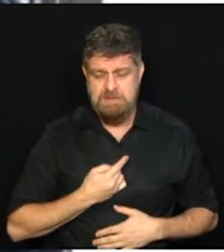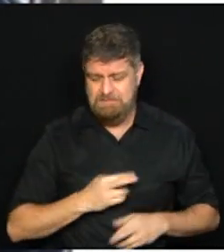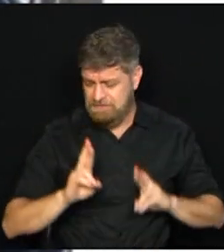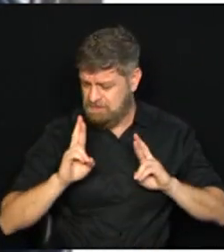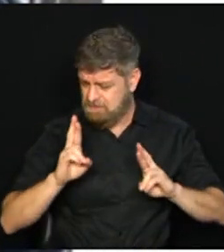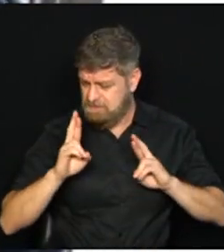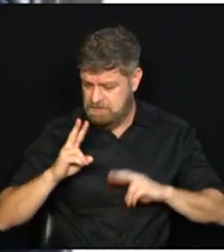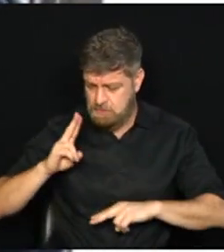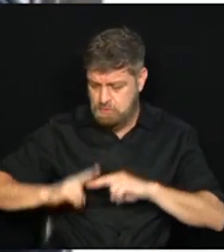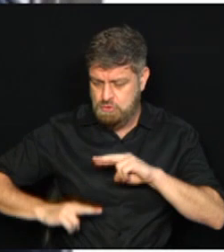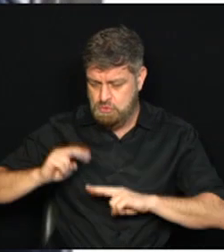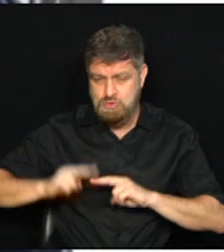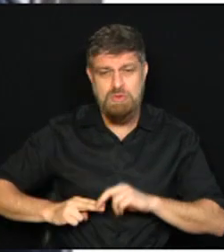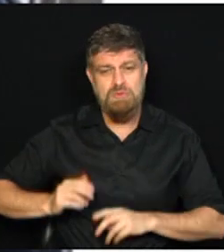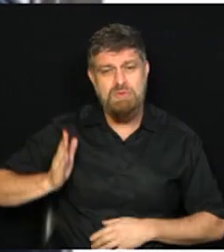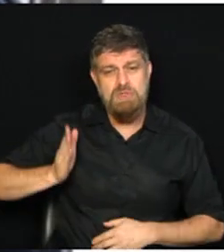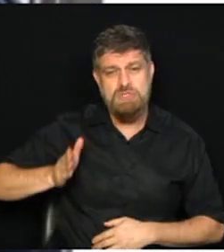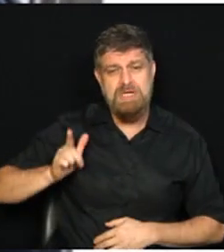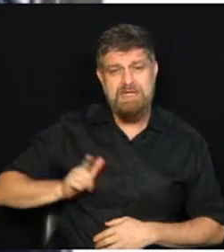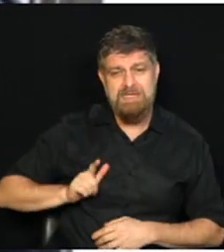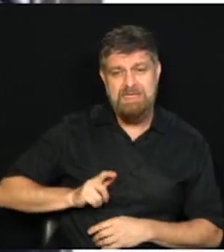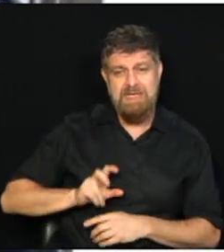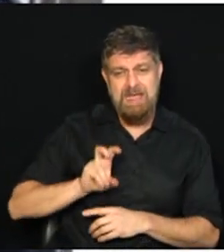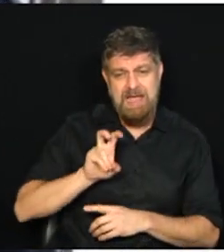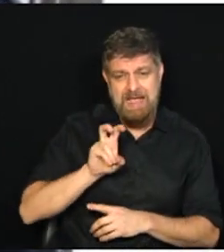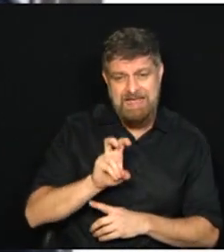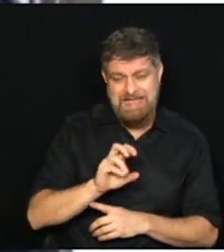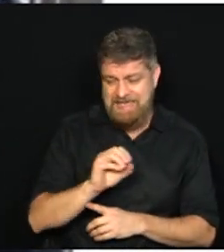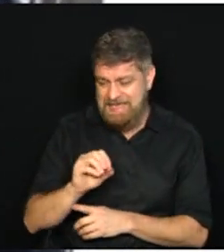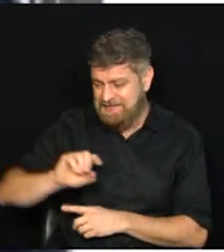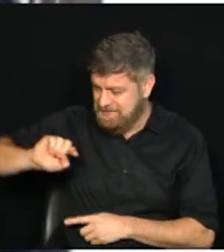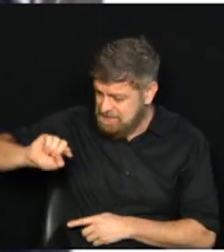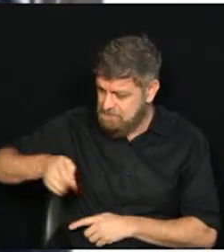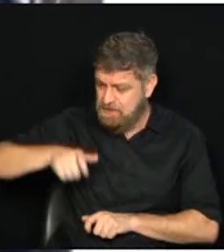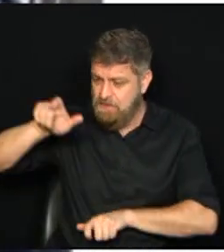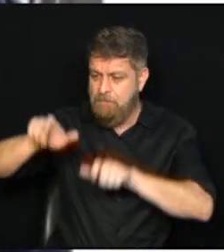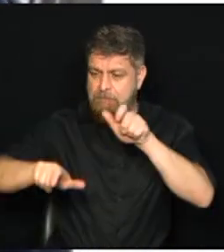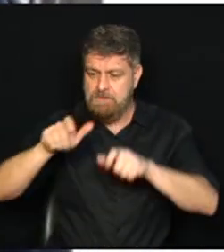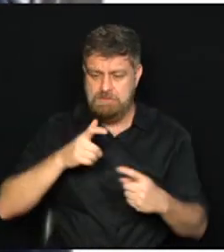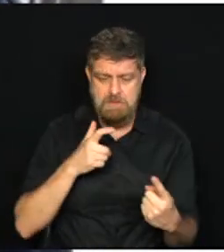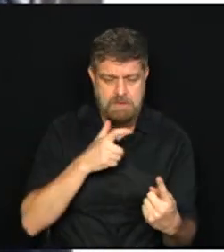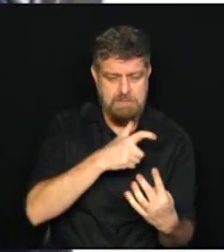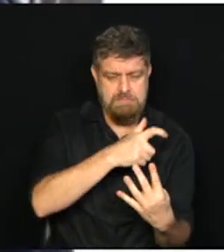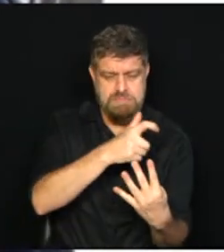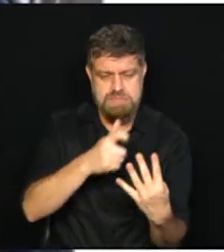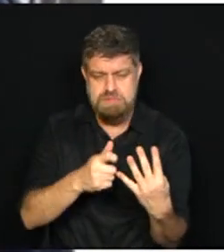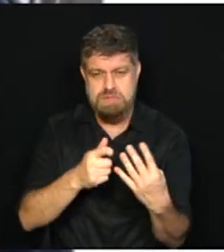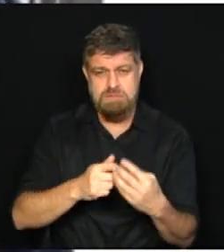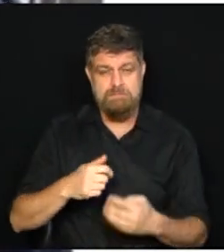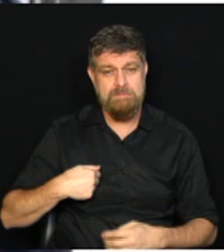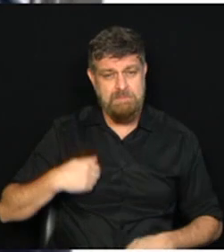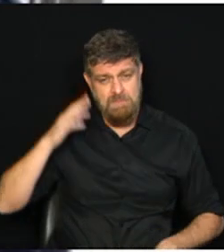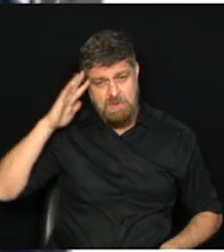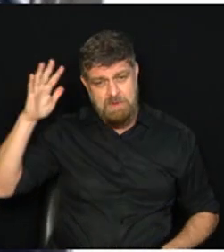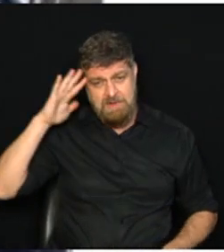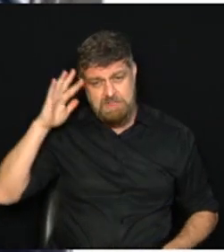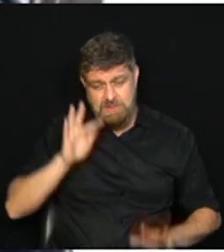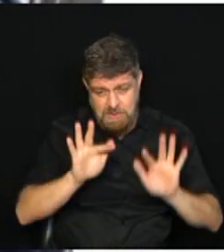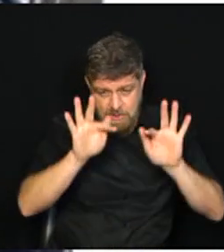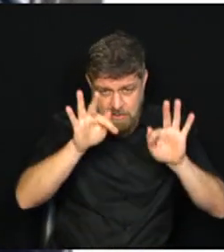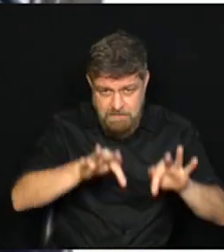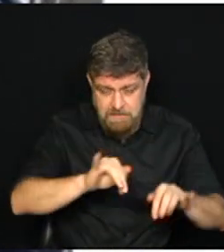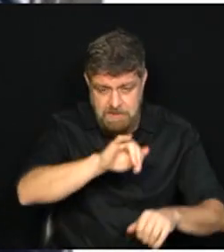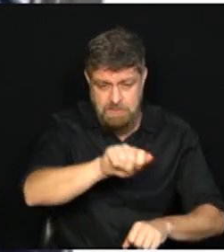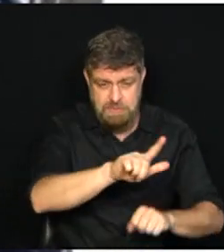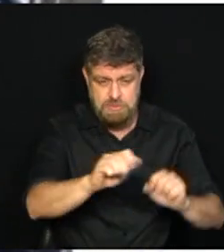junho, talvez nós estejamos com 500 mil pessoas vacinadas. Eu imagino que se final de julho nós estivermos